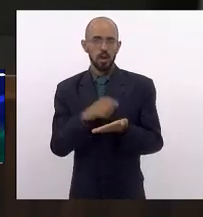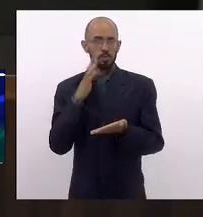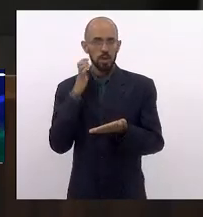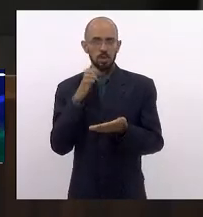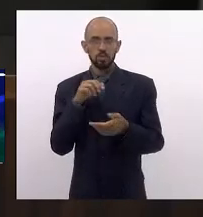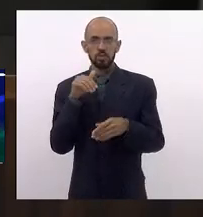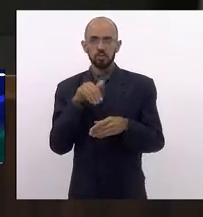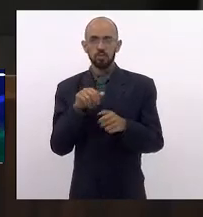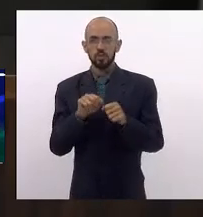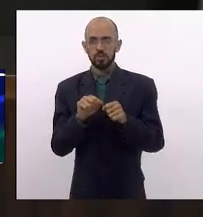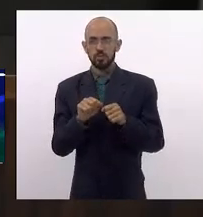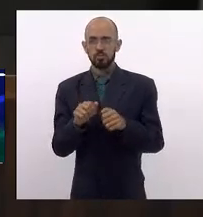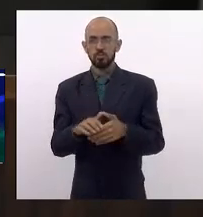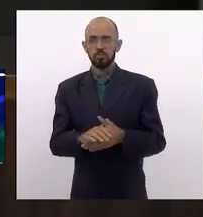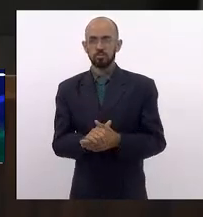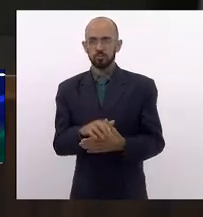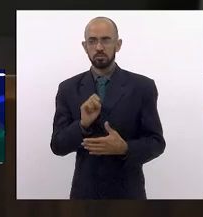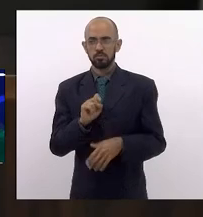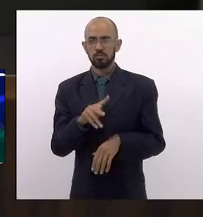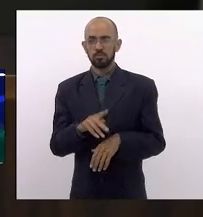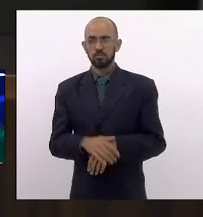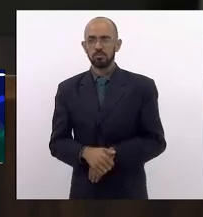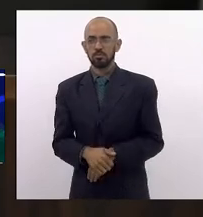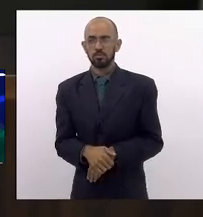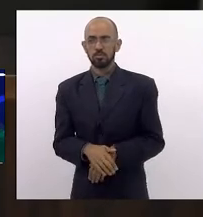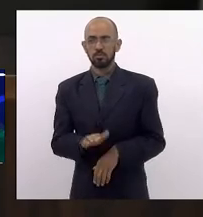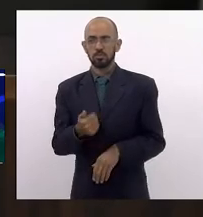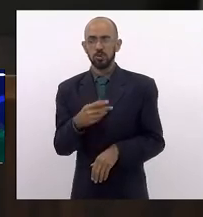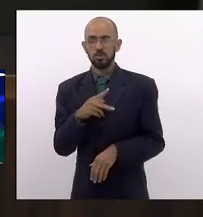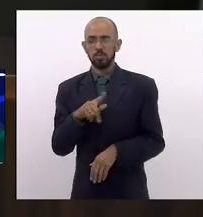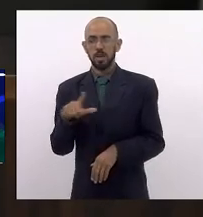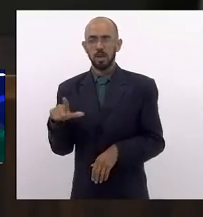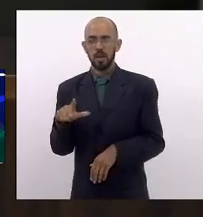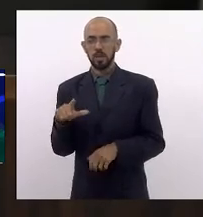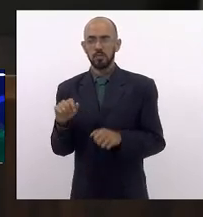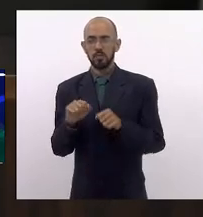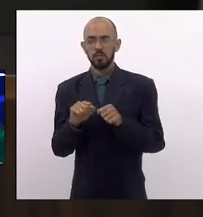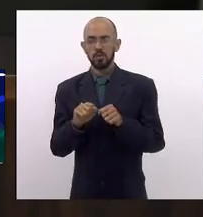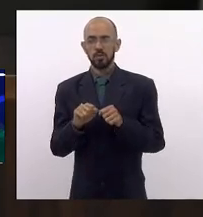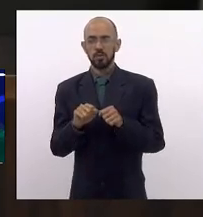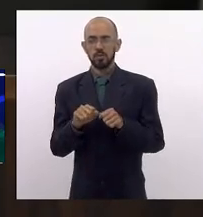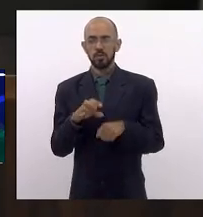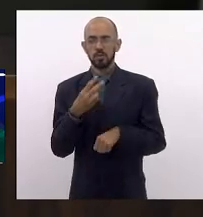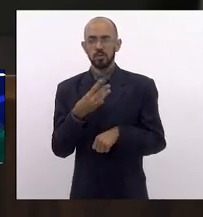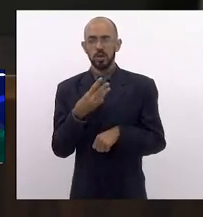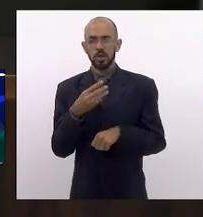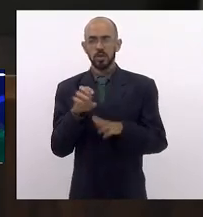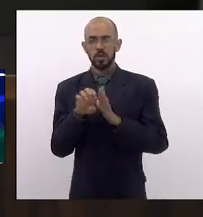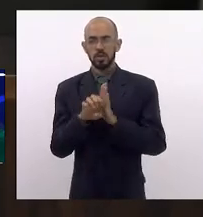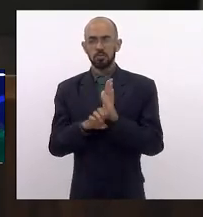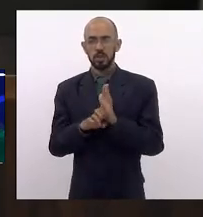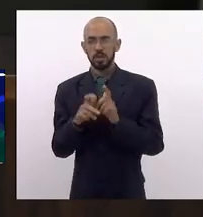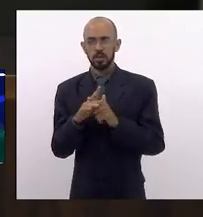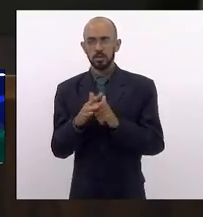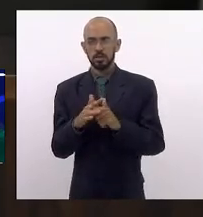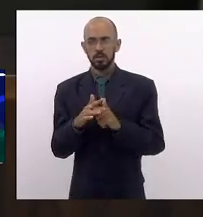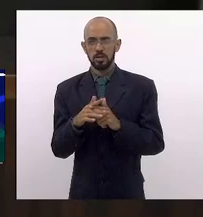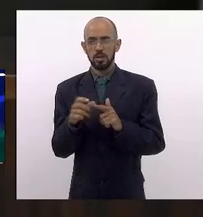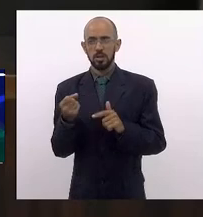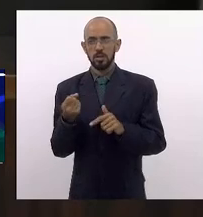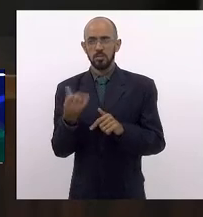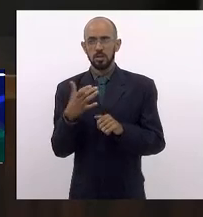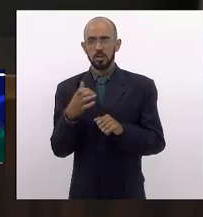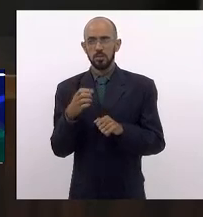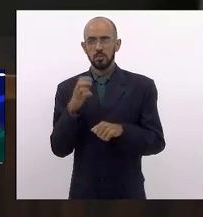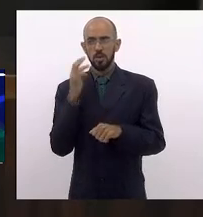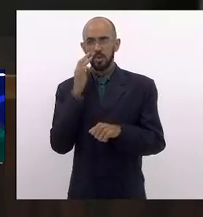que queiram Ok então projeto ficou três emendas e quando o deputado o